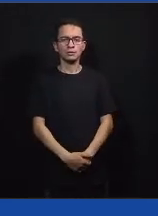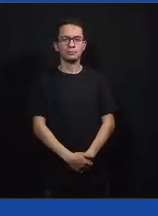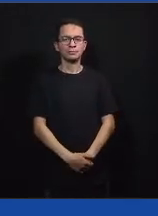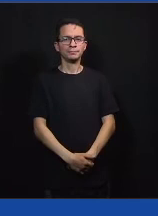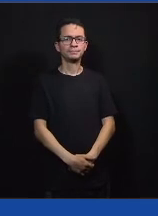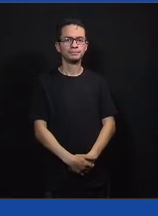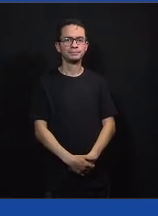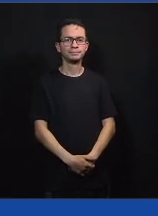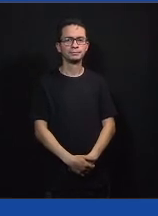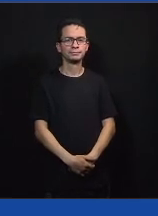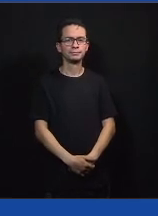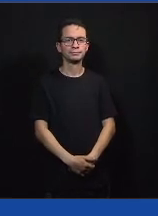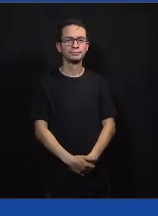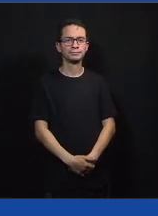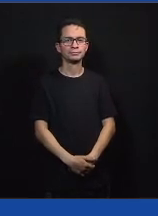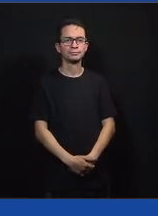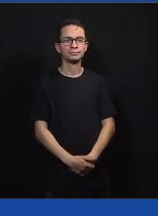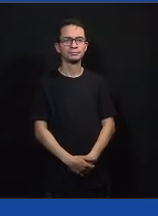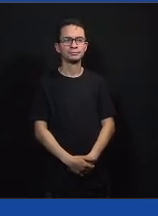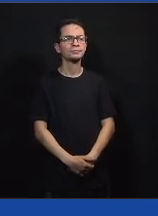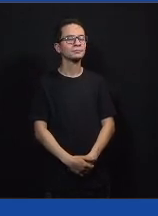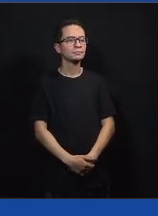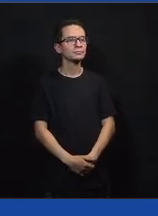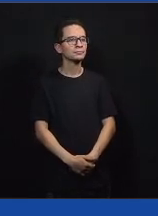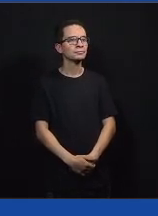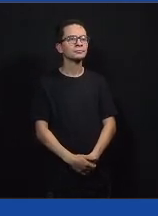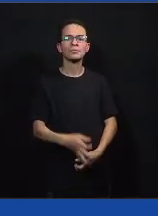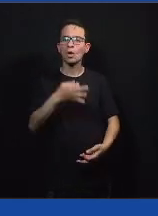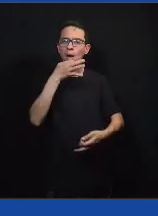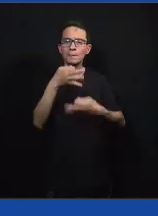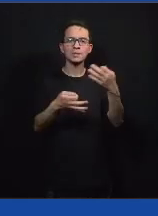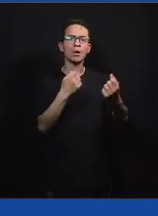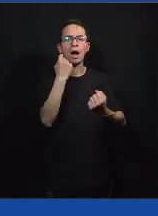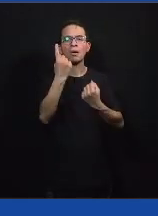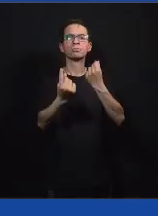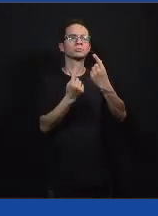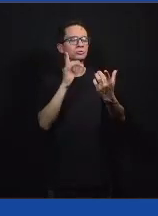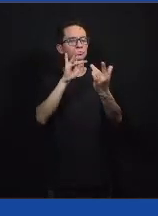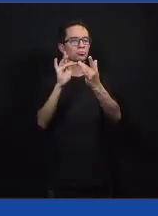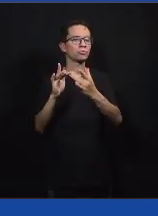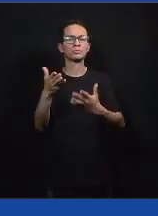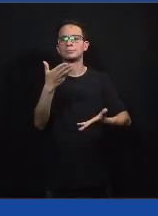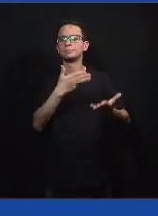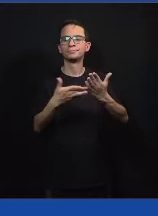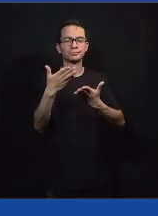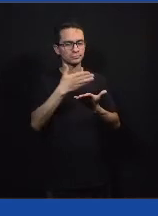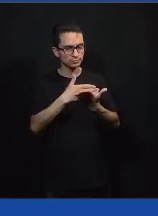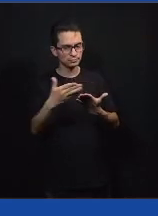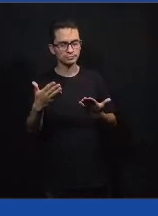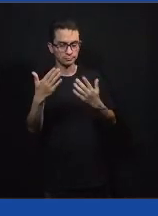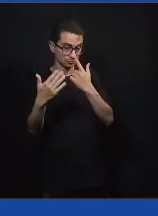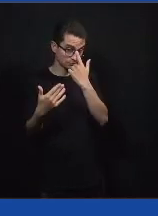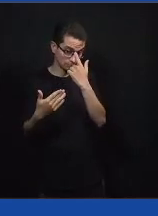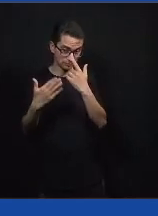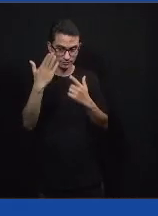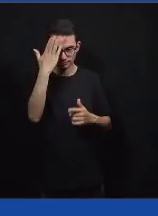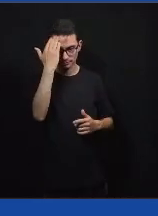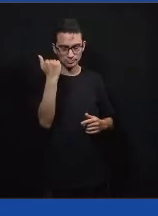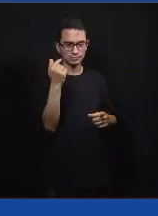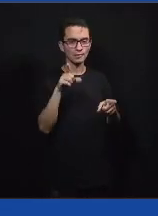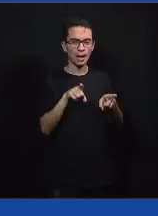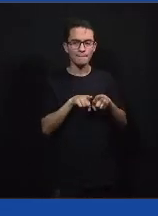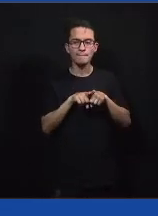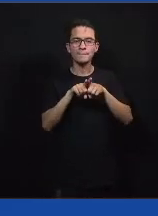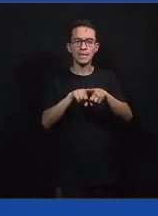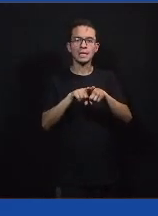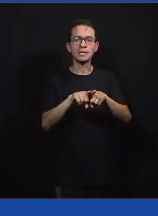Eu acho que eu cortei Avante algum comentário Hum também para fazer já em vendo também para falar sobre essa iniciativa dessa possível parceria esse